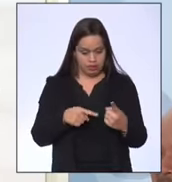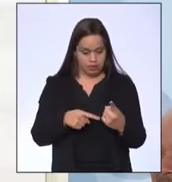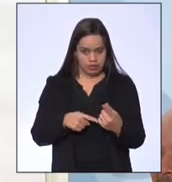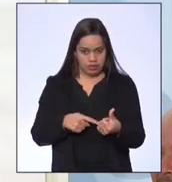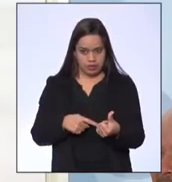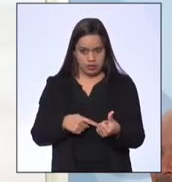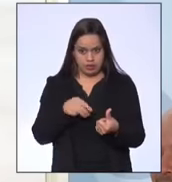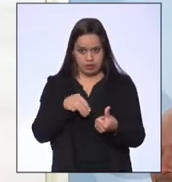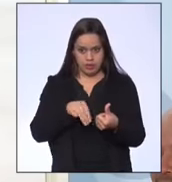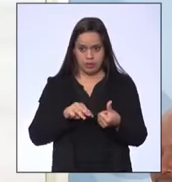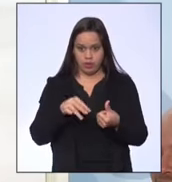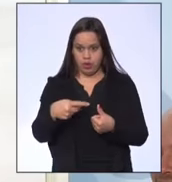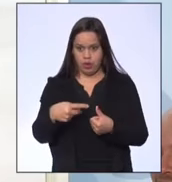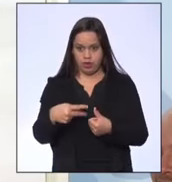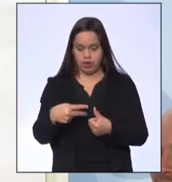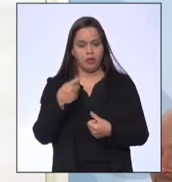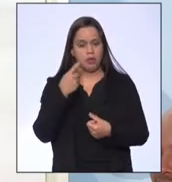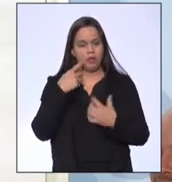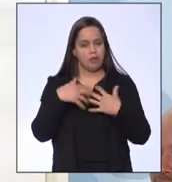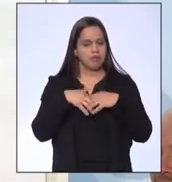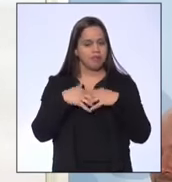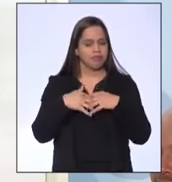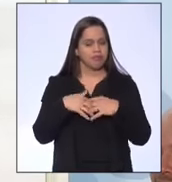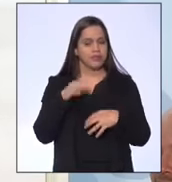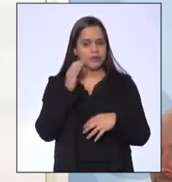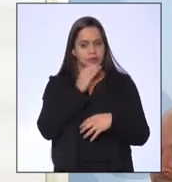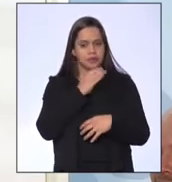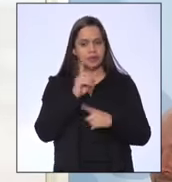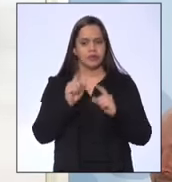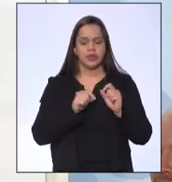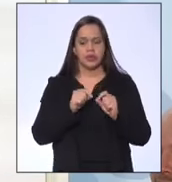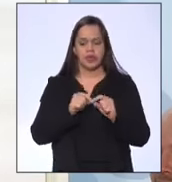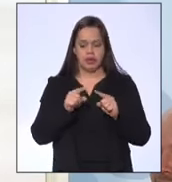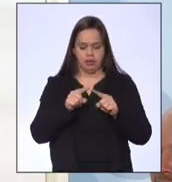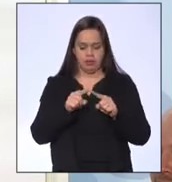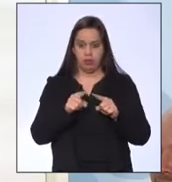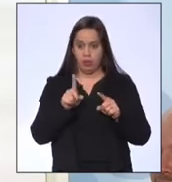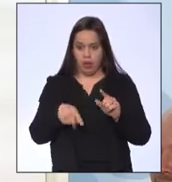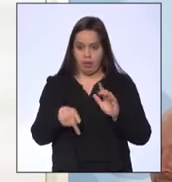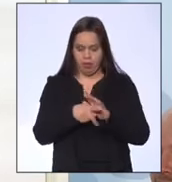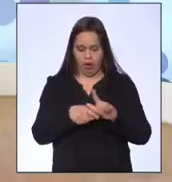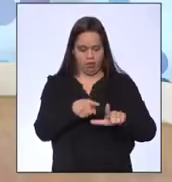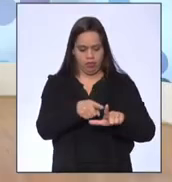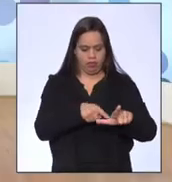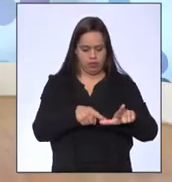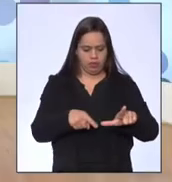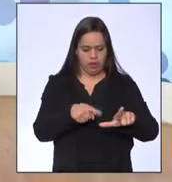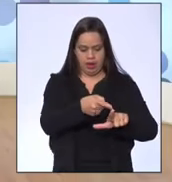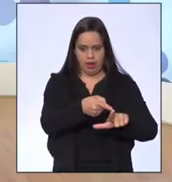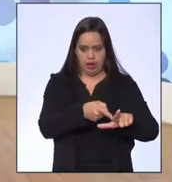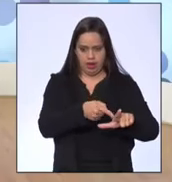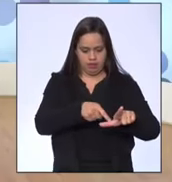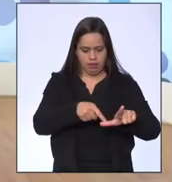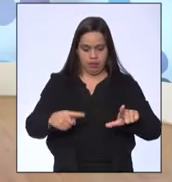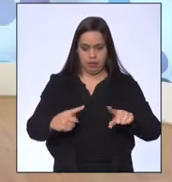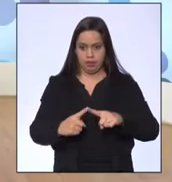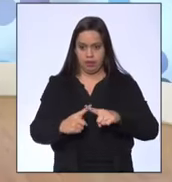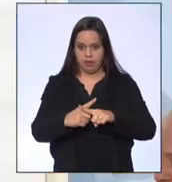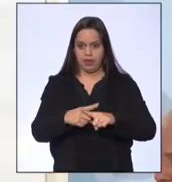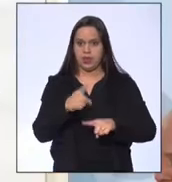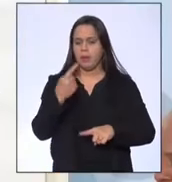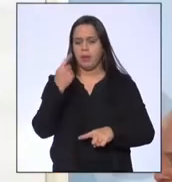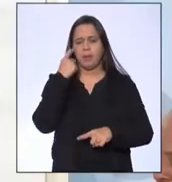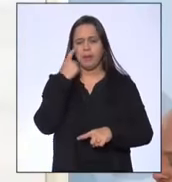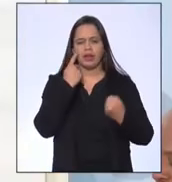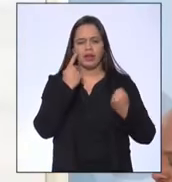quadrados, vamos resolver primeiro por raciocínio lógico. A área de um quadrado não é lado vezes lado? Pensem comigo, que número